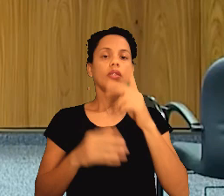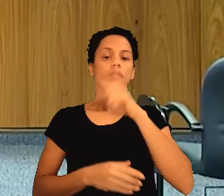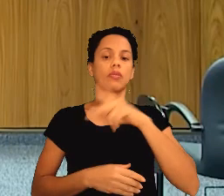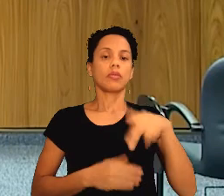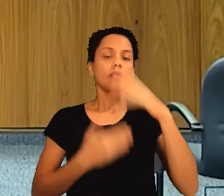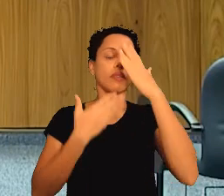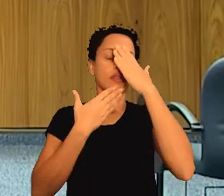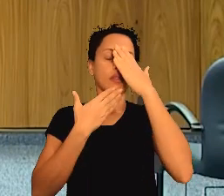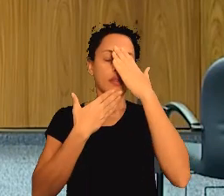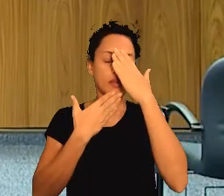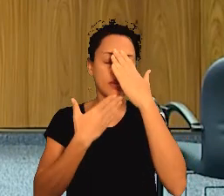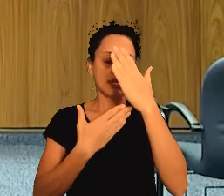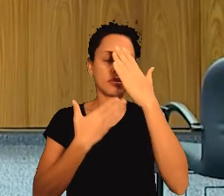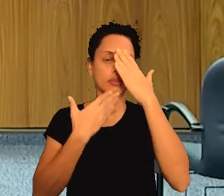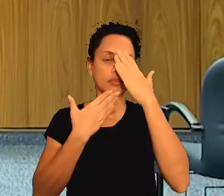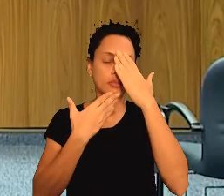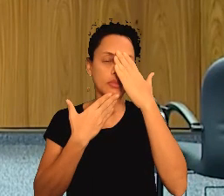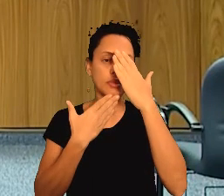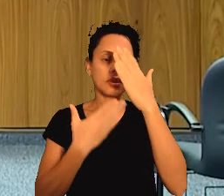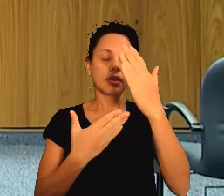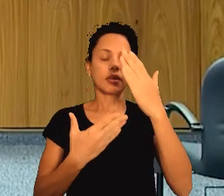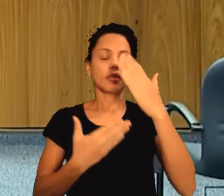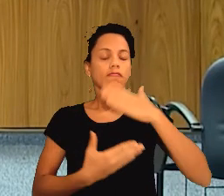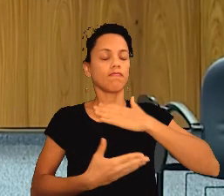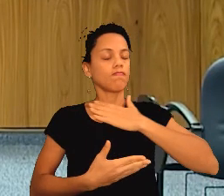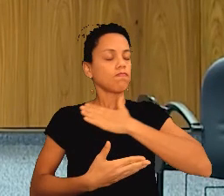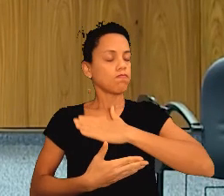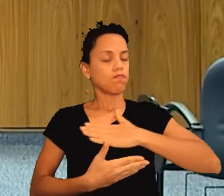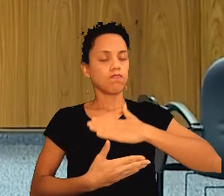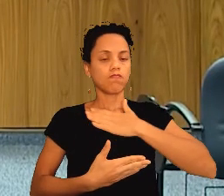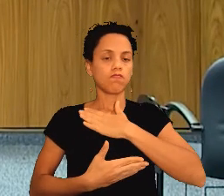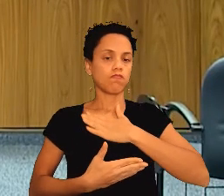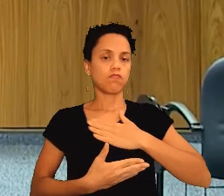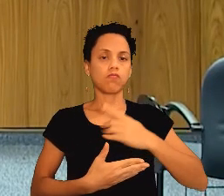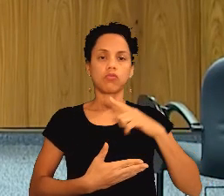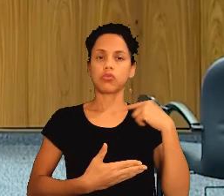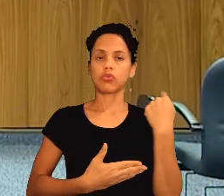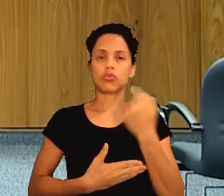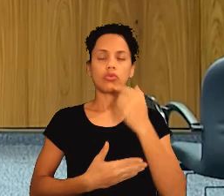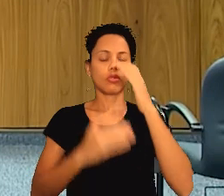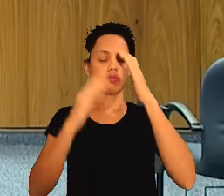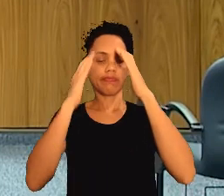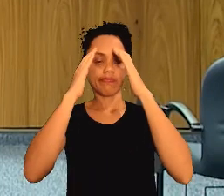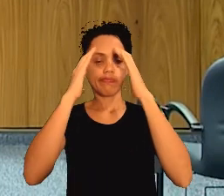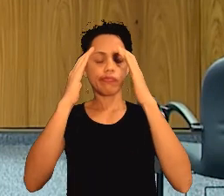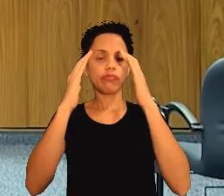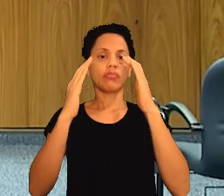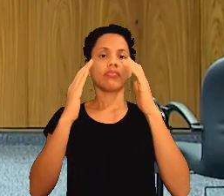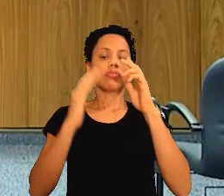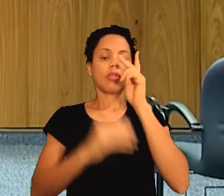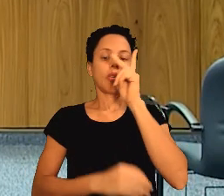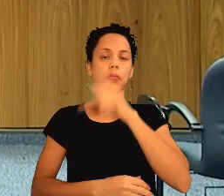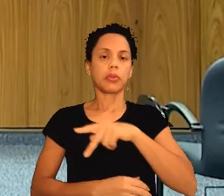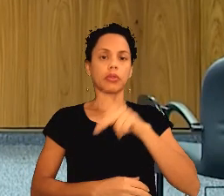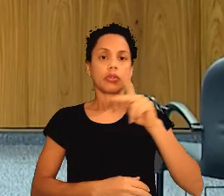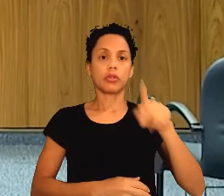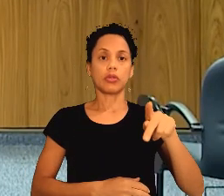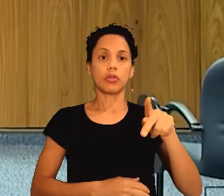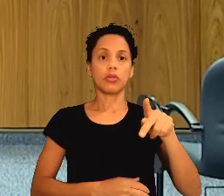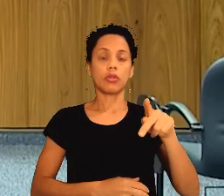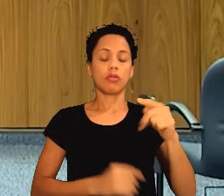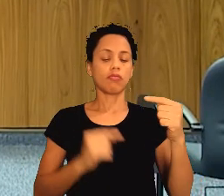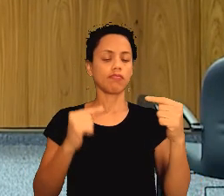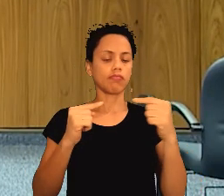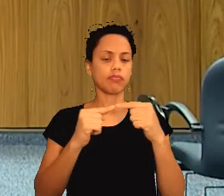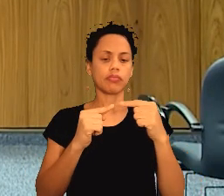Professora, agradeço imensamente, é uma honra ter a senhora aqui. A professora